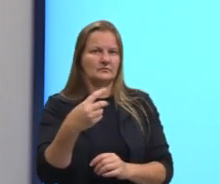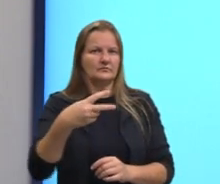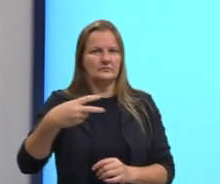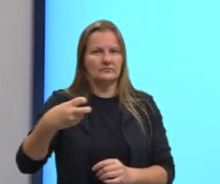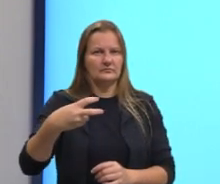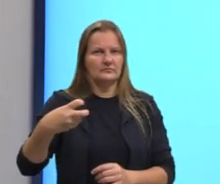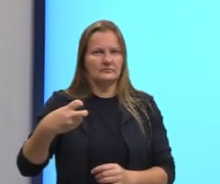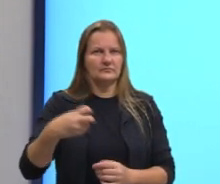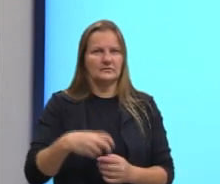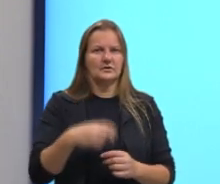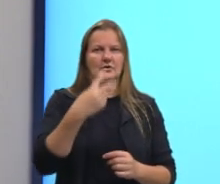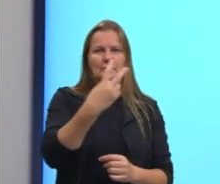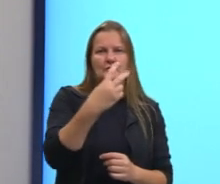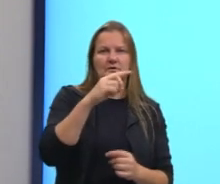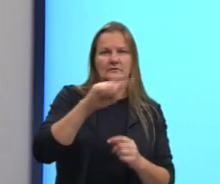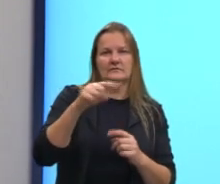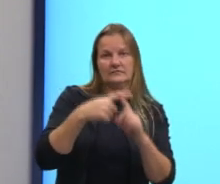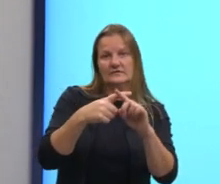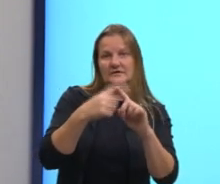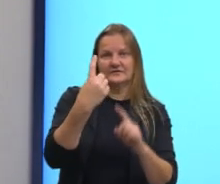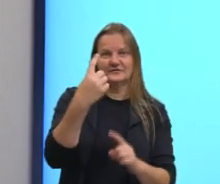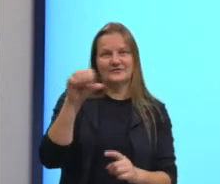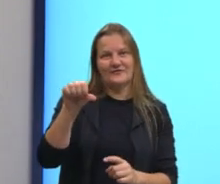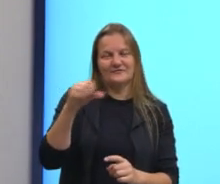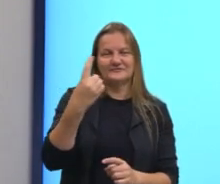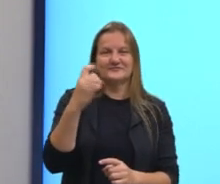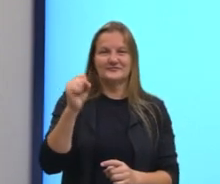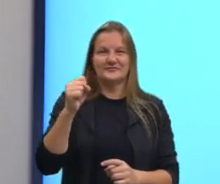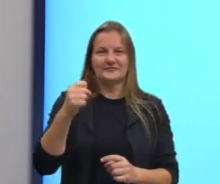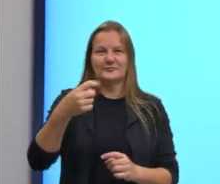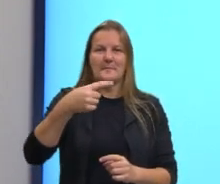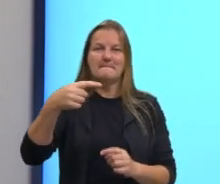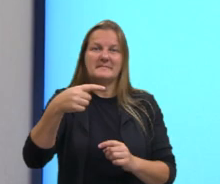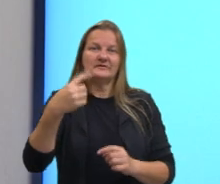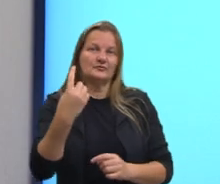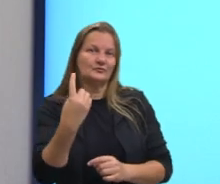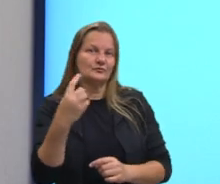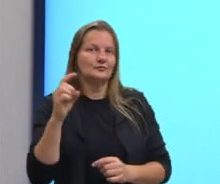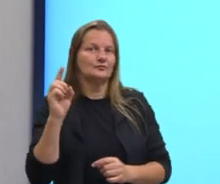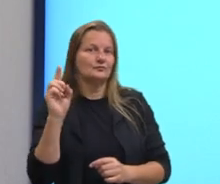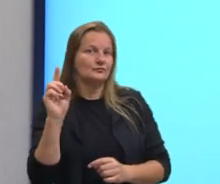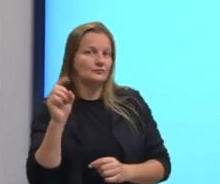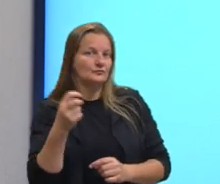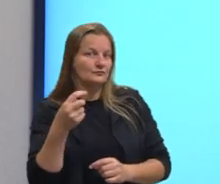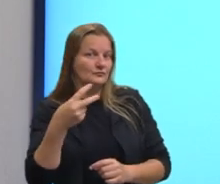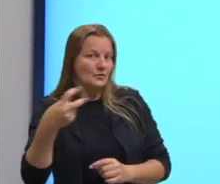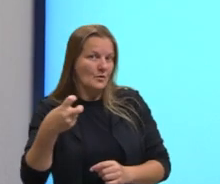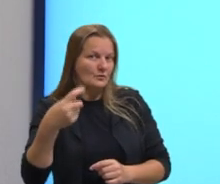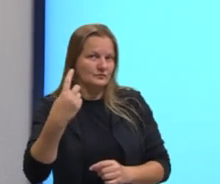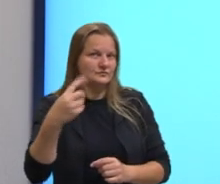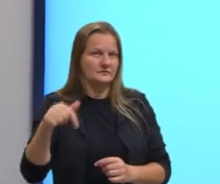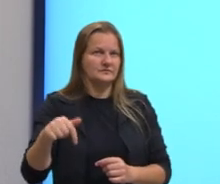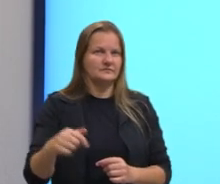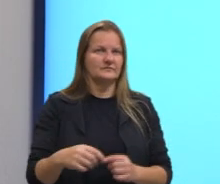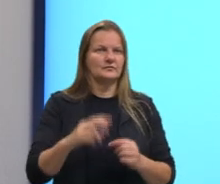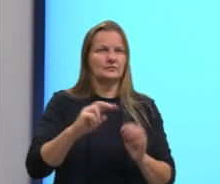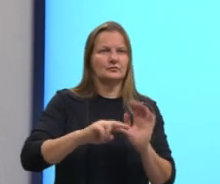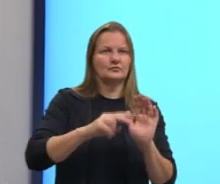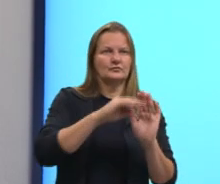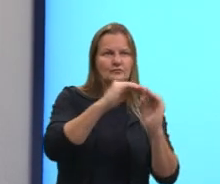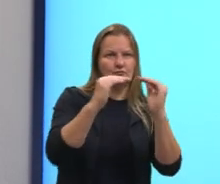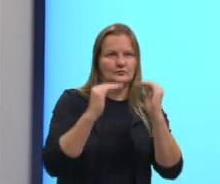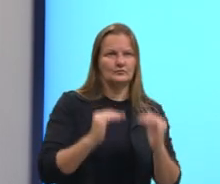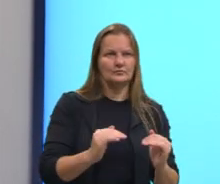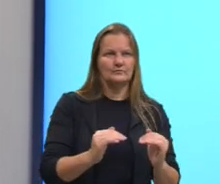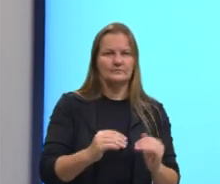tão duas vezes 9 e 18 - 1 17 e para ele igual a quatro Nós temos